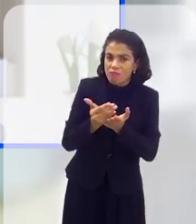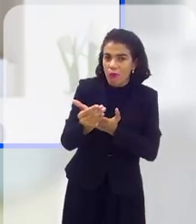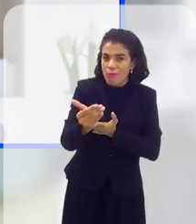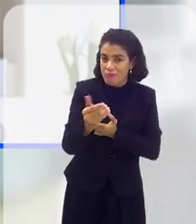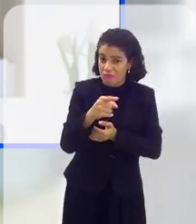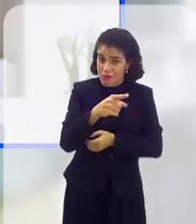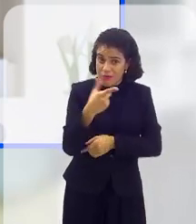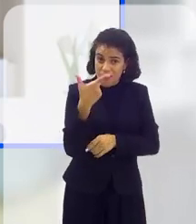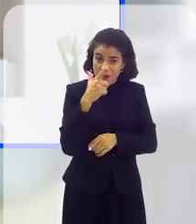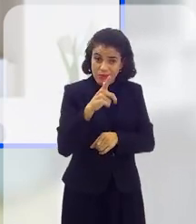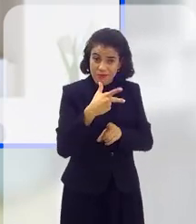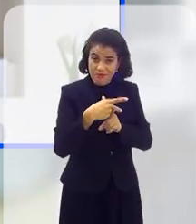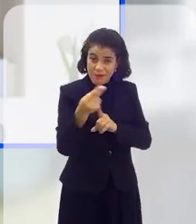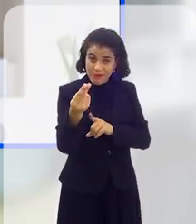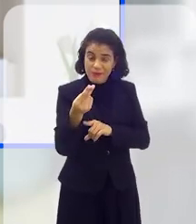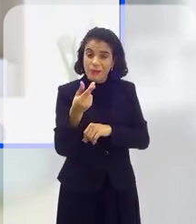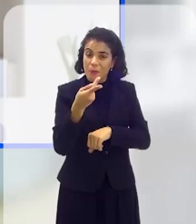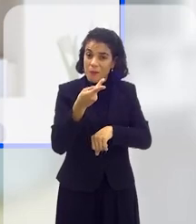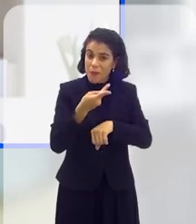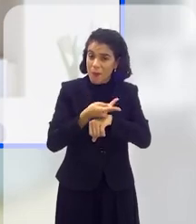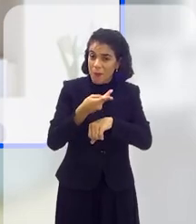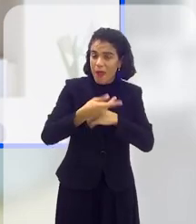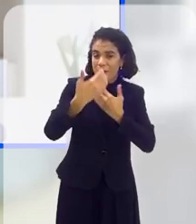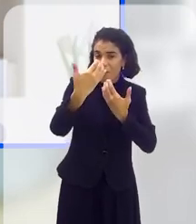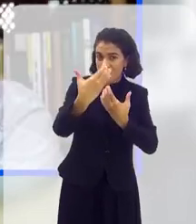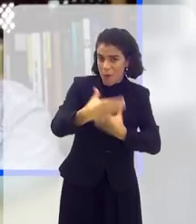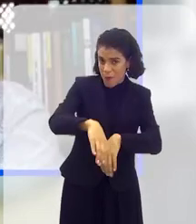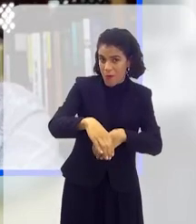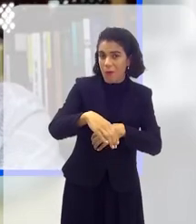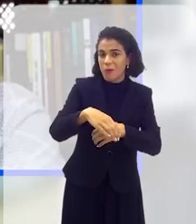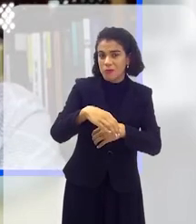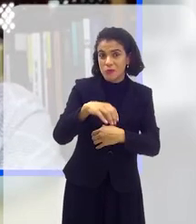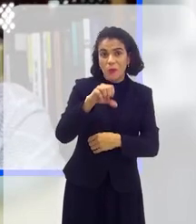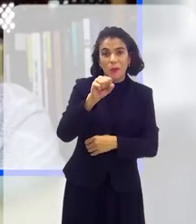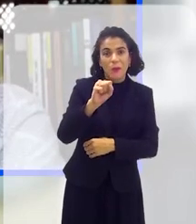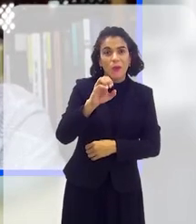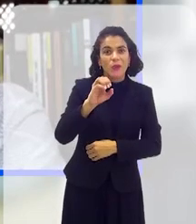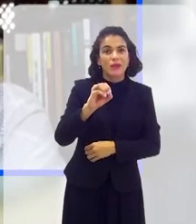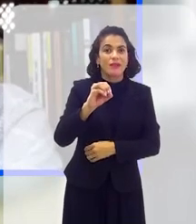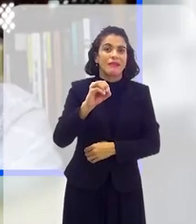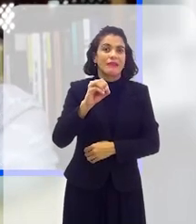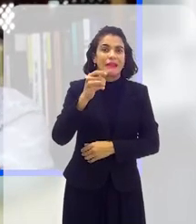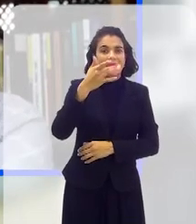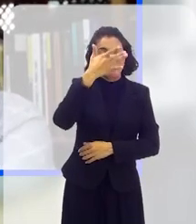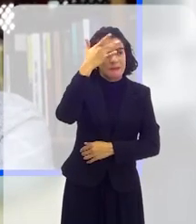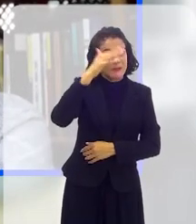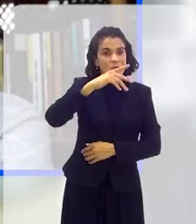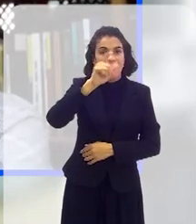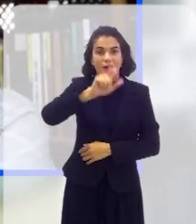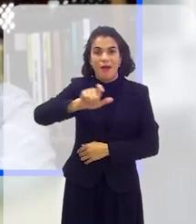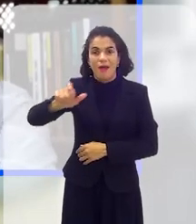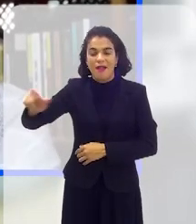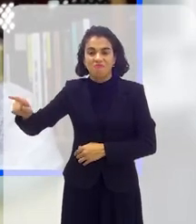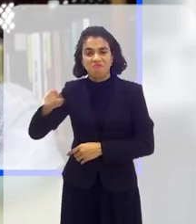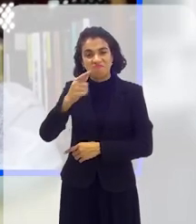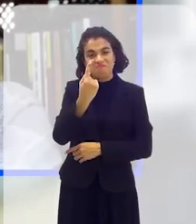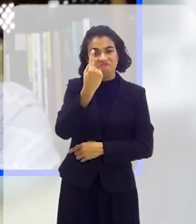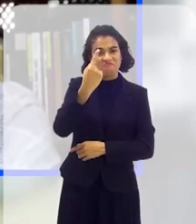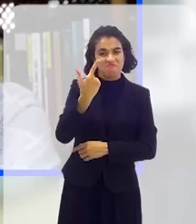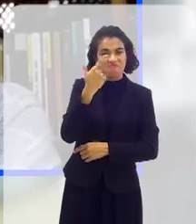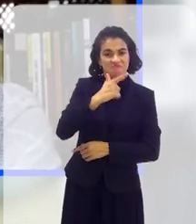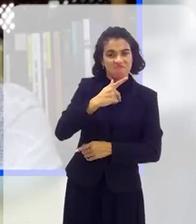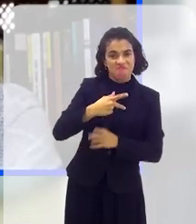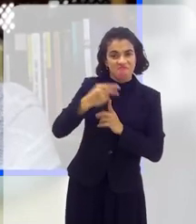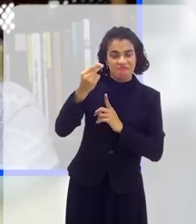por onde começar, talvez? Você foi vencedora, aí, como você já falou também, de um concurso aí, né, entre 80 títulos de escritores